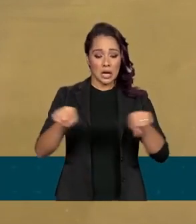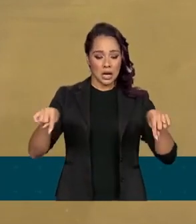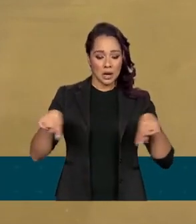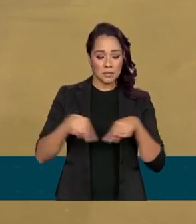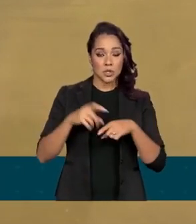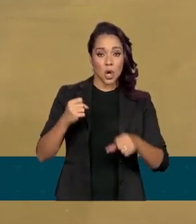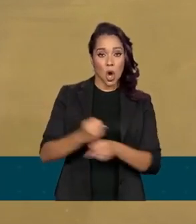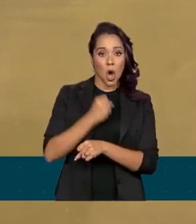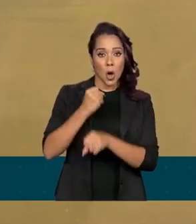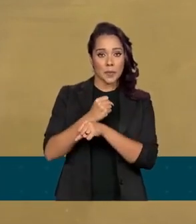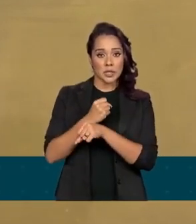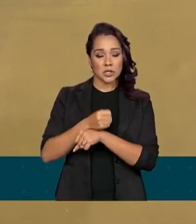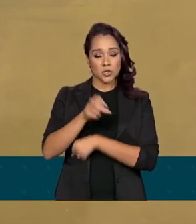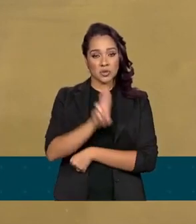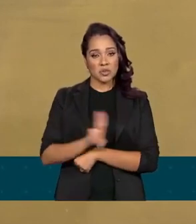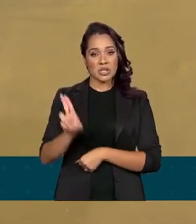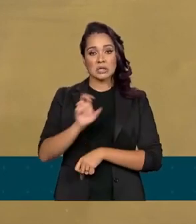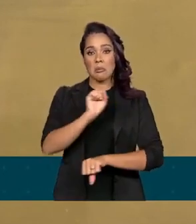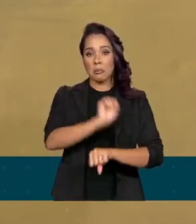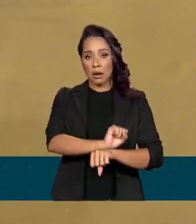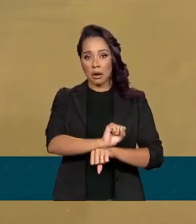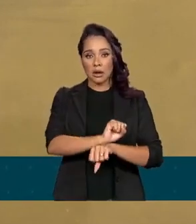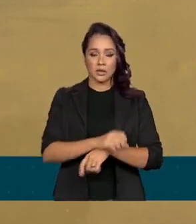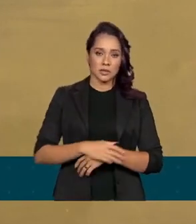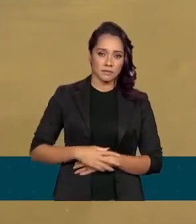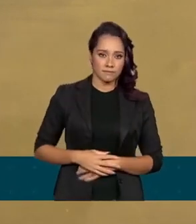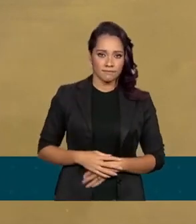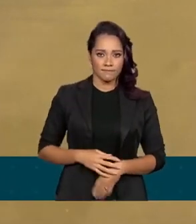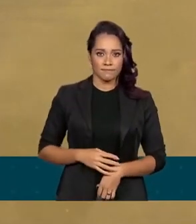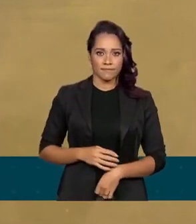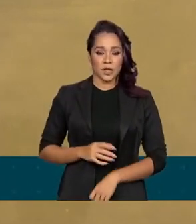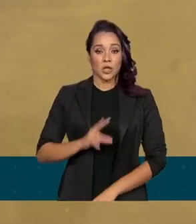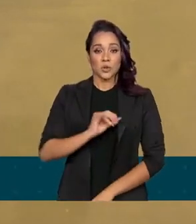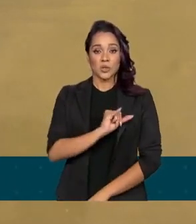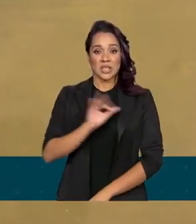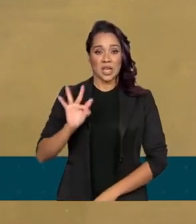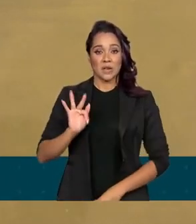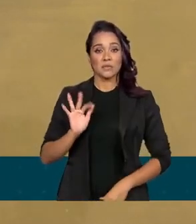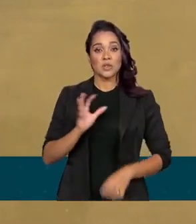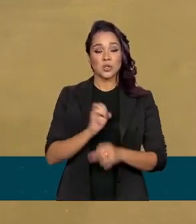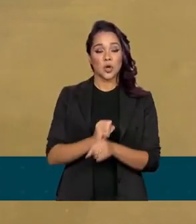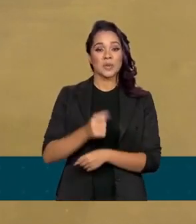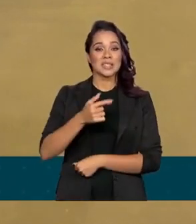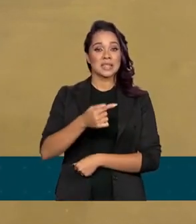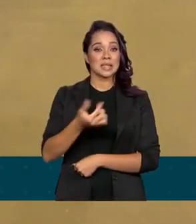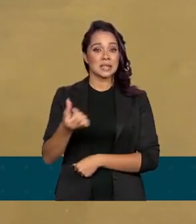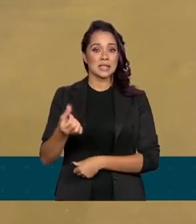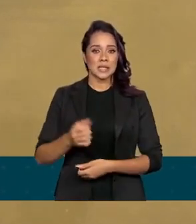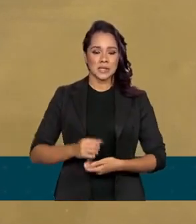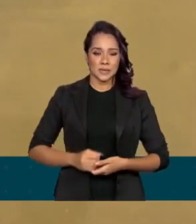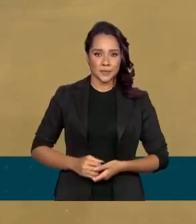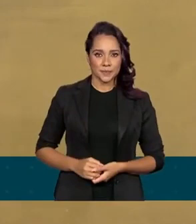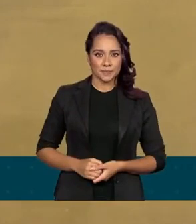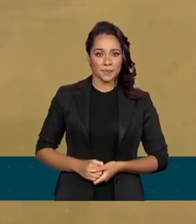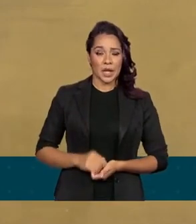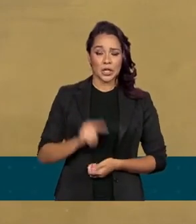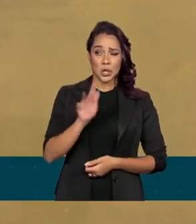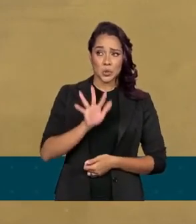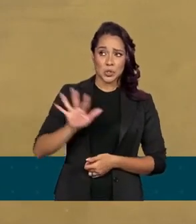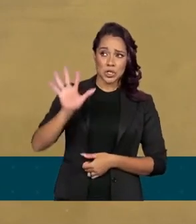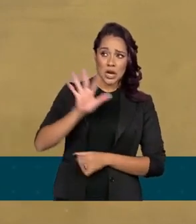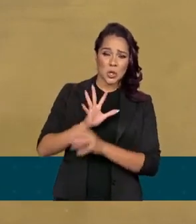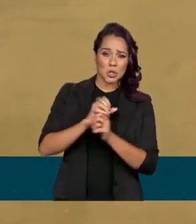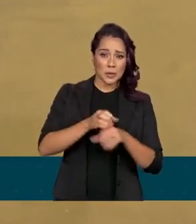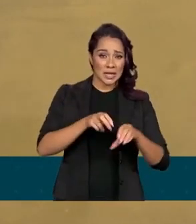ou obras e universidades que estão paralisadas. Nos institutos federais são 76. No geral,